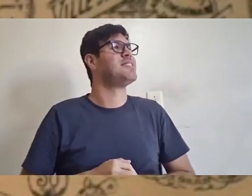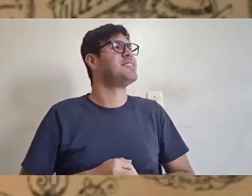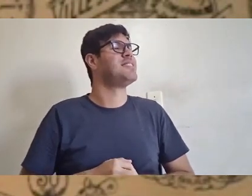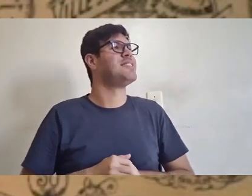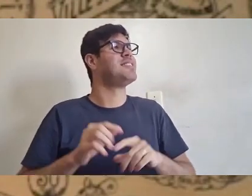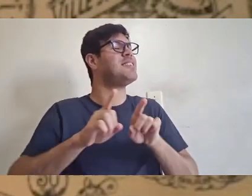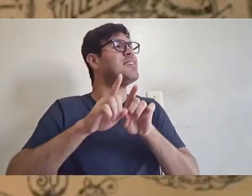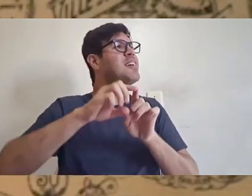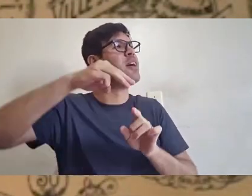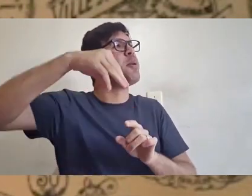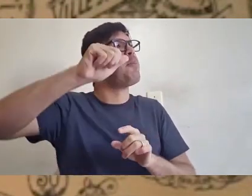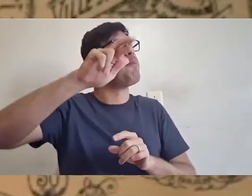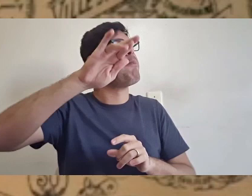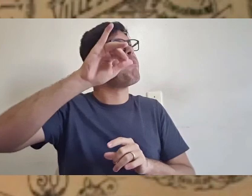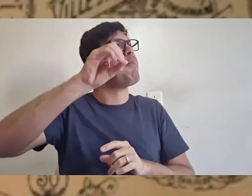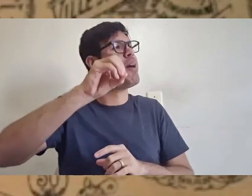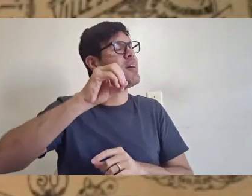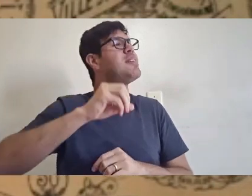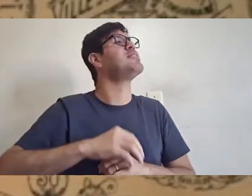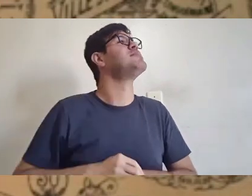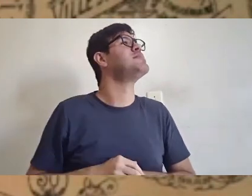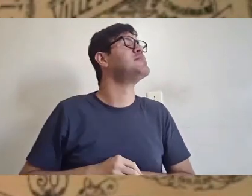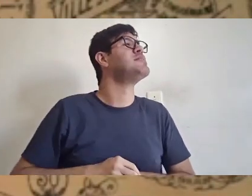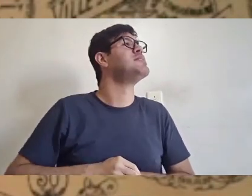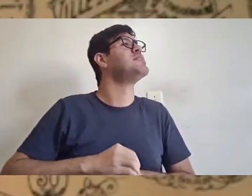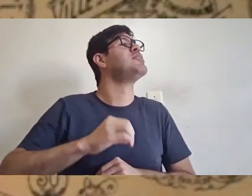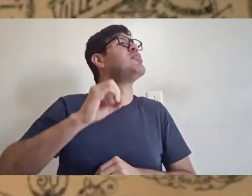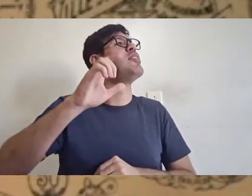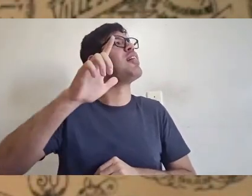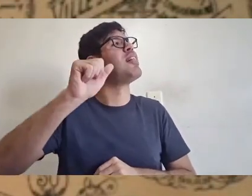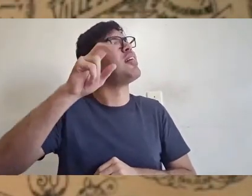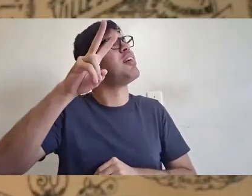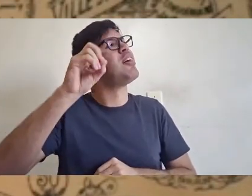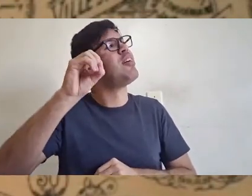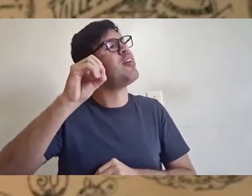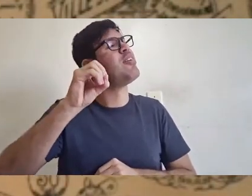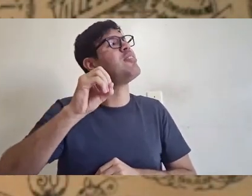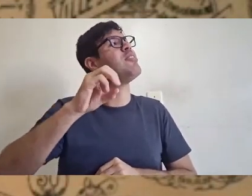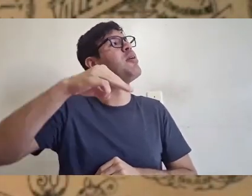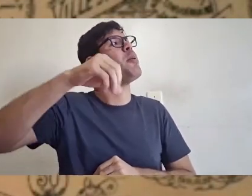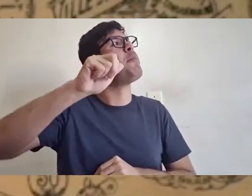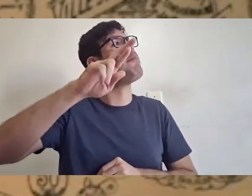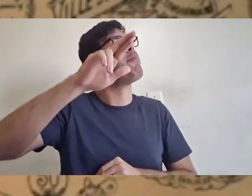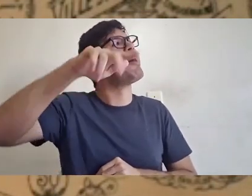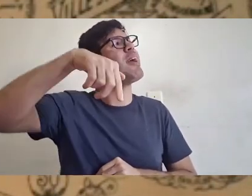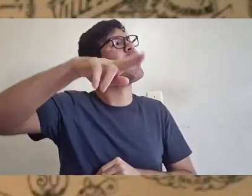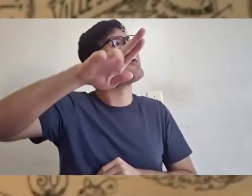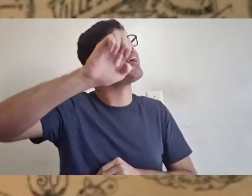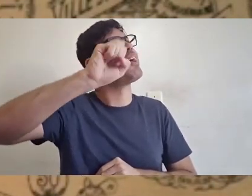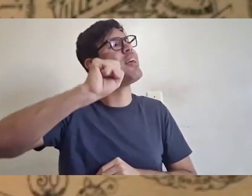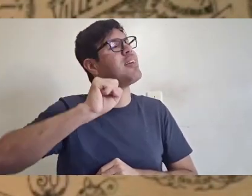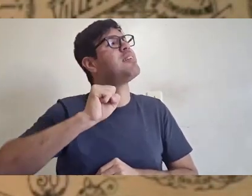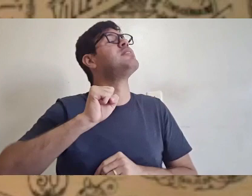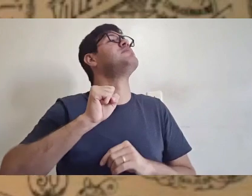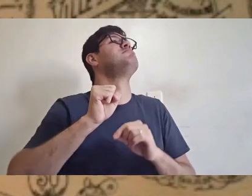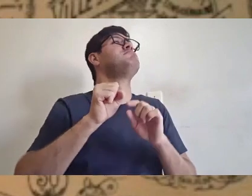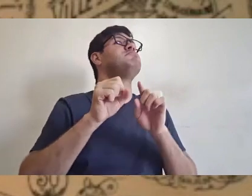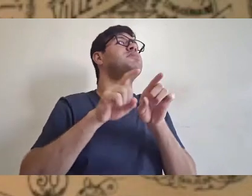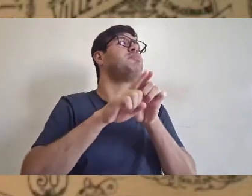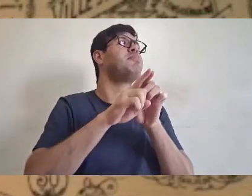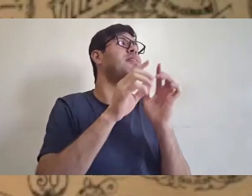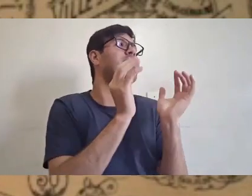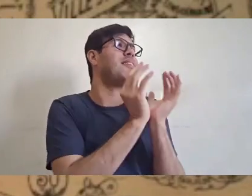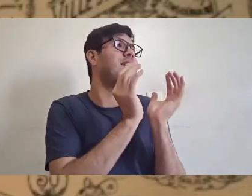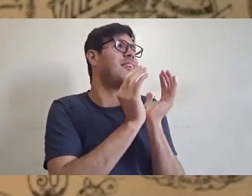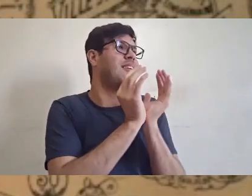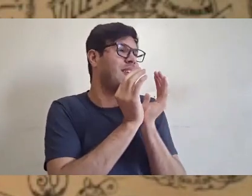o Mário Silva, Olavo Marques. Aí, na equipe esportiva, nós